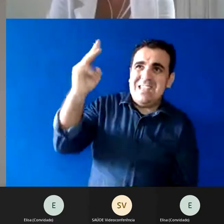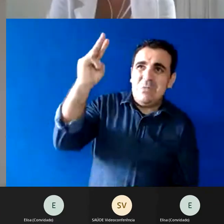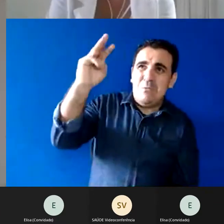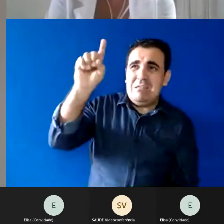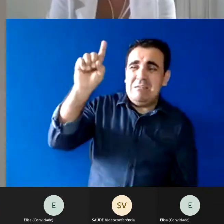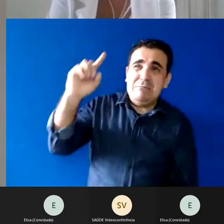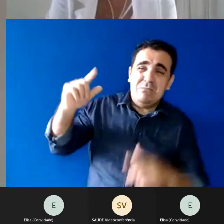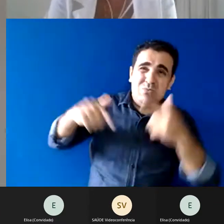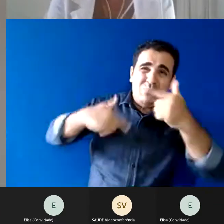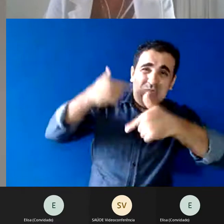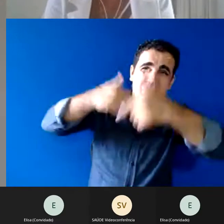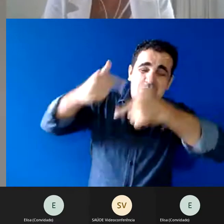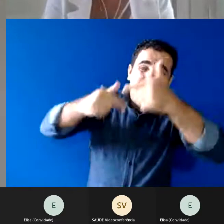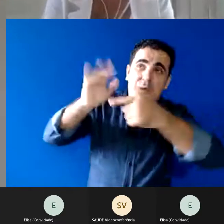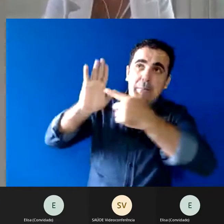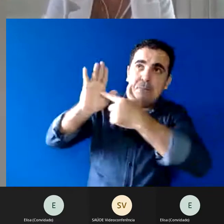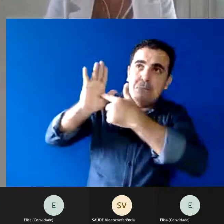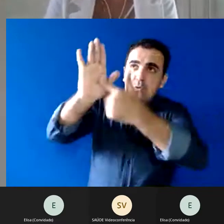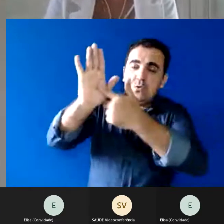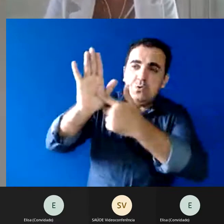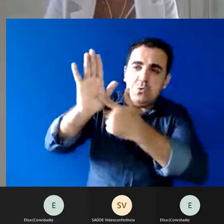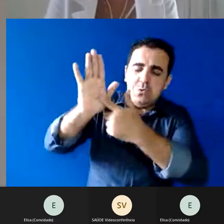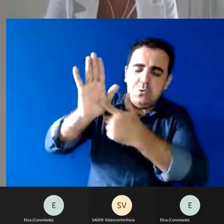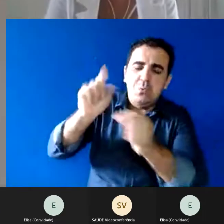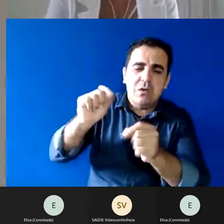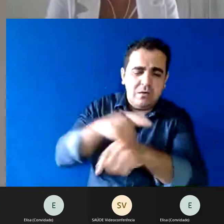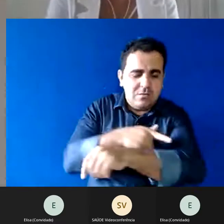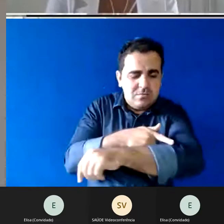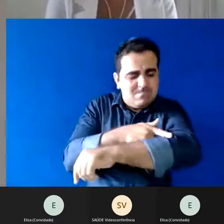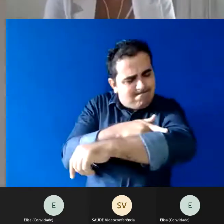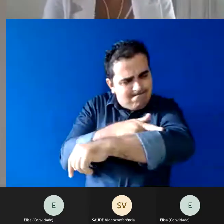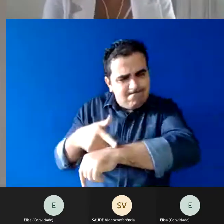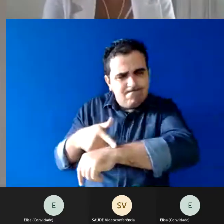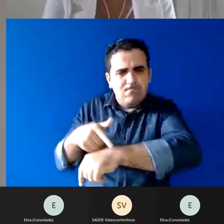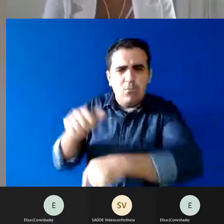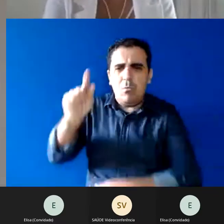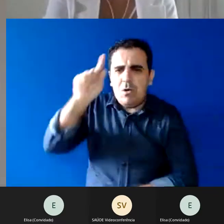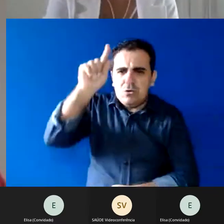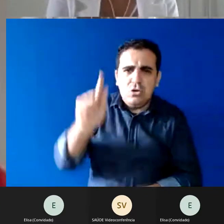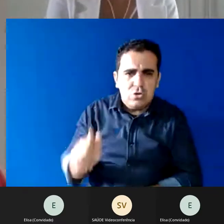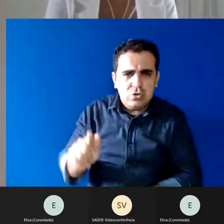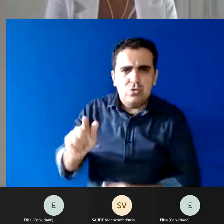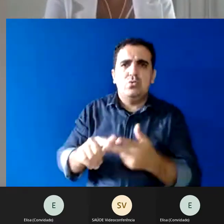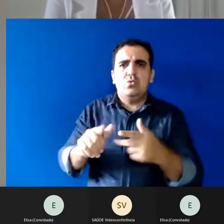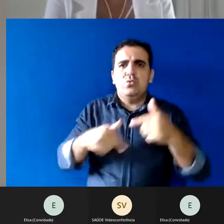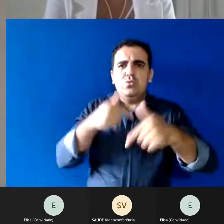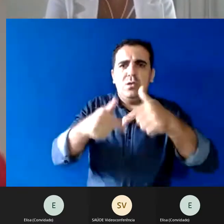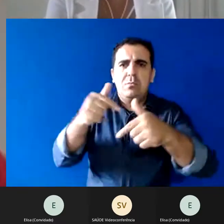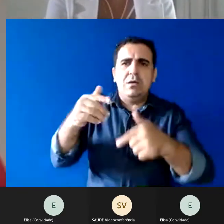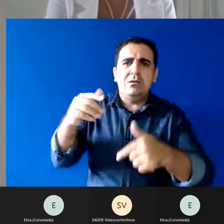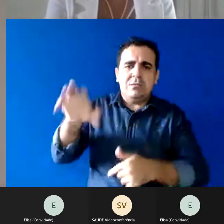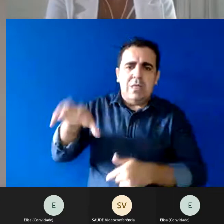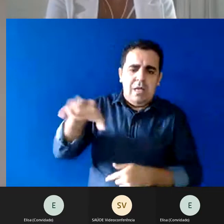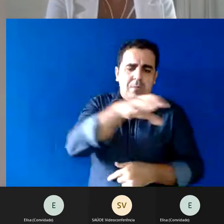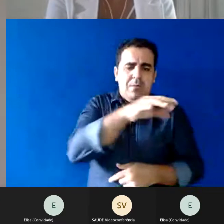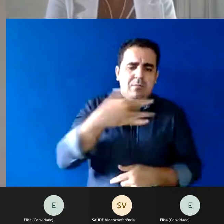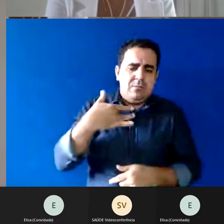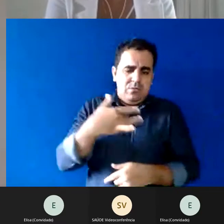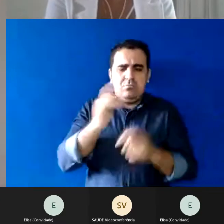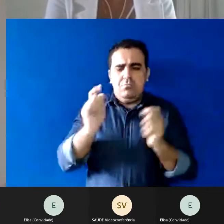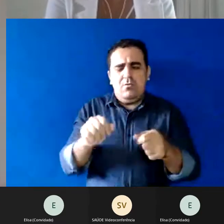né? Mostrou que atitudes dos gestores dos serviços de saúde podem fazer a